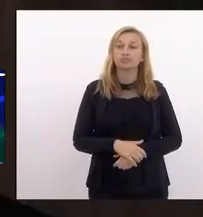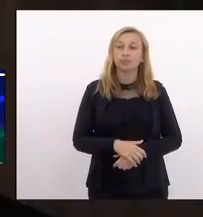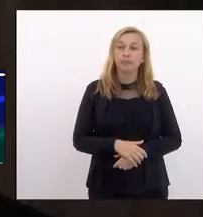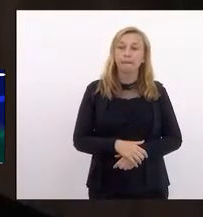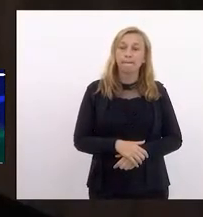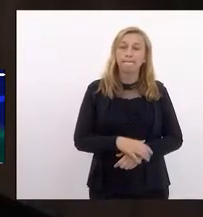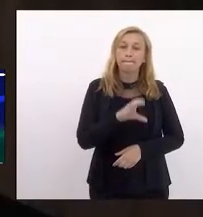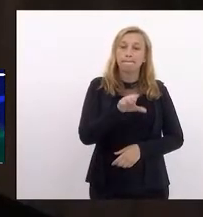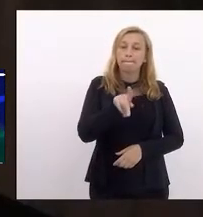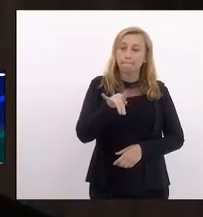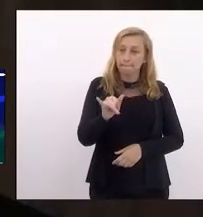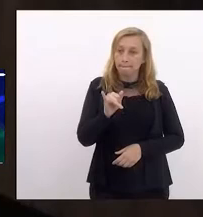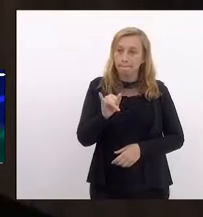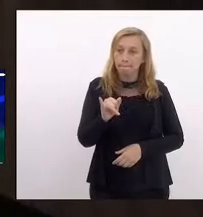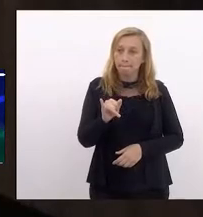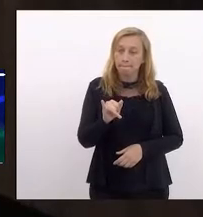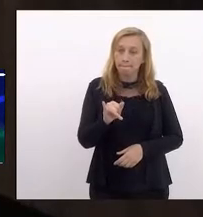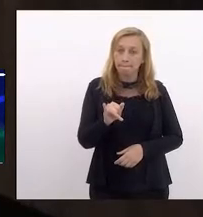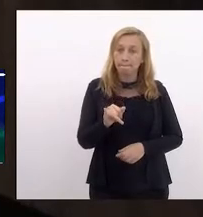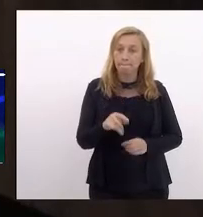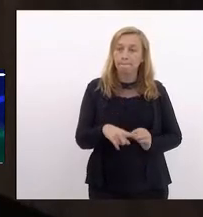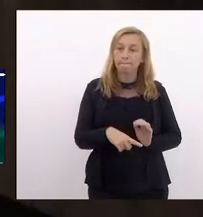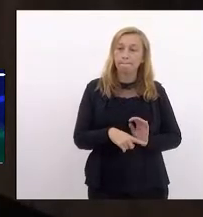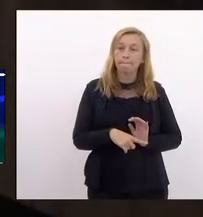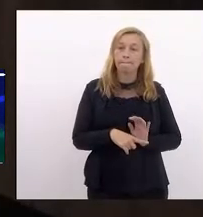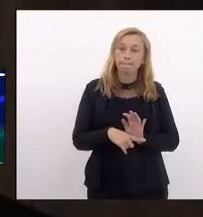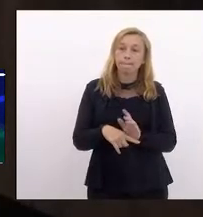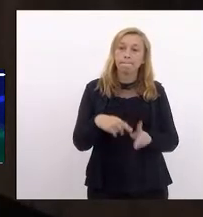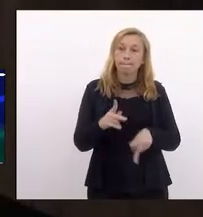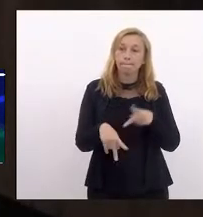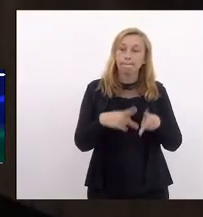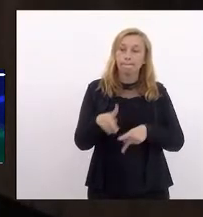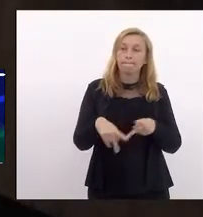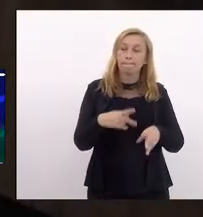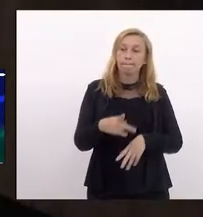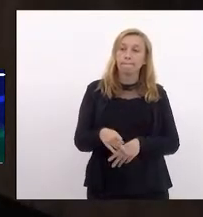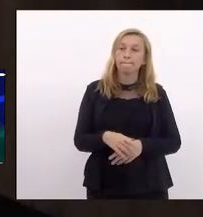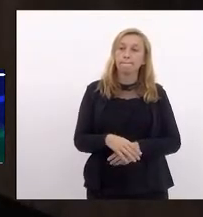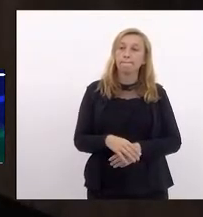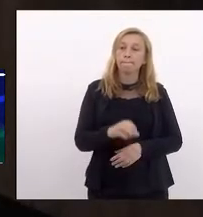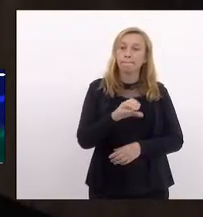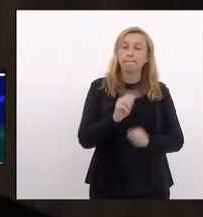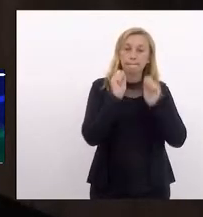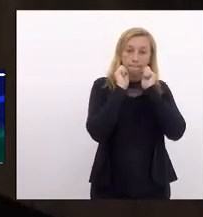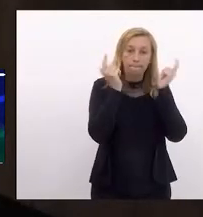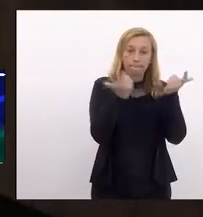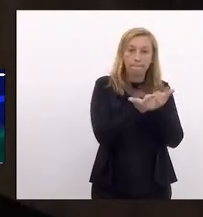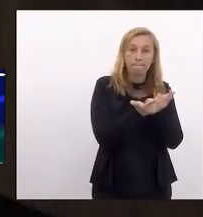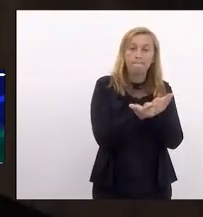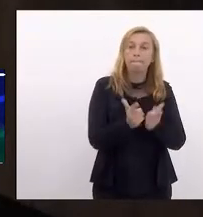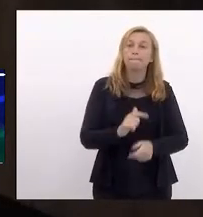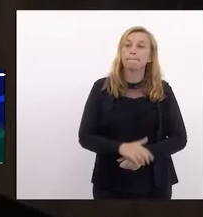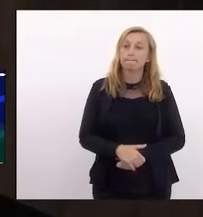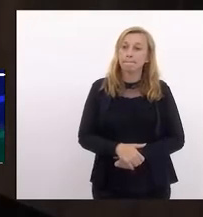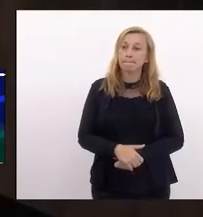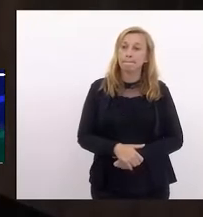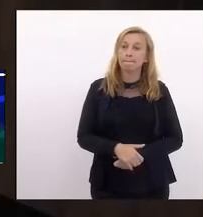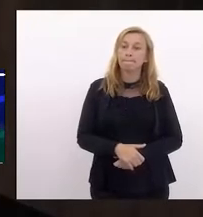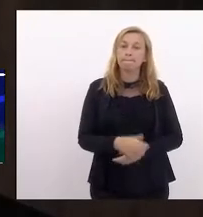que a CPI da a população Fluminense e que a assembleia é